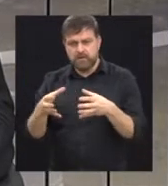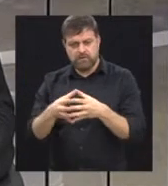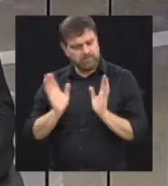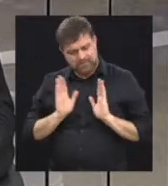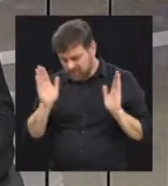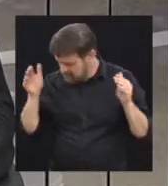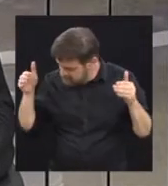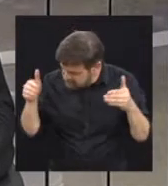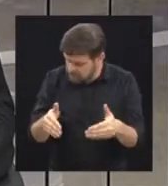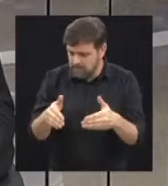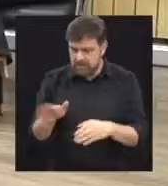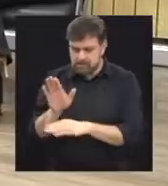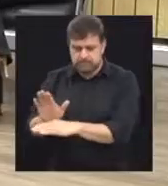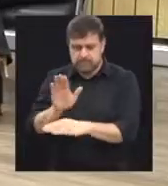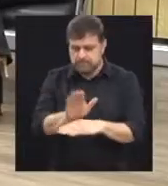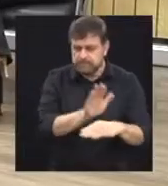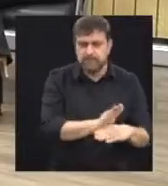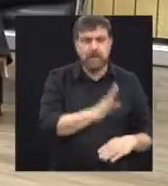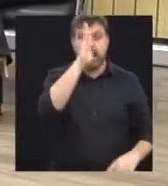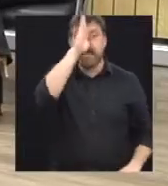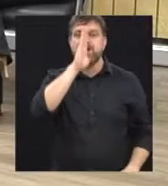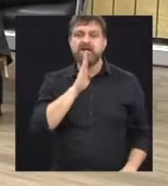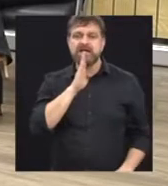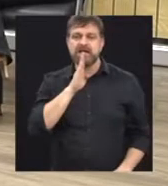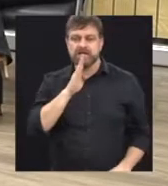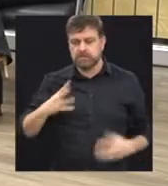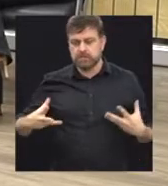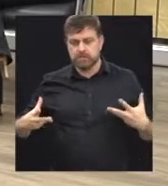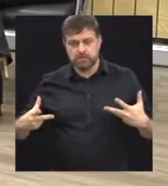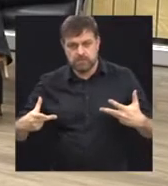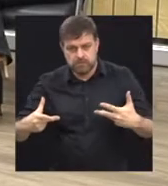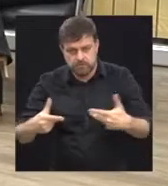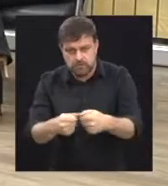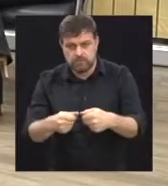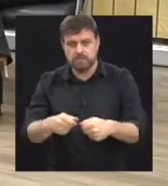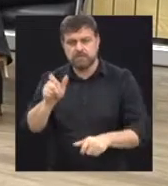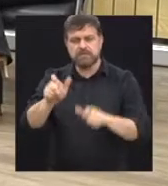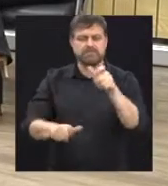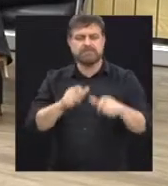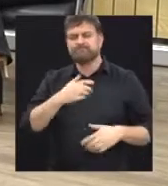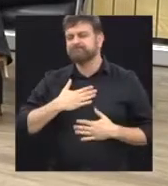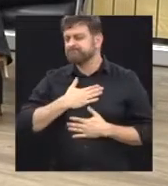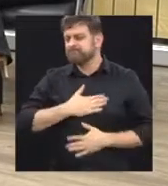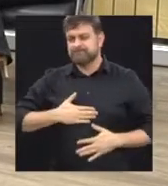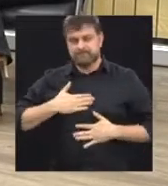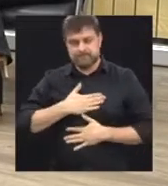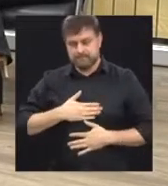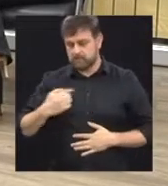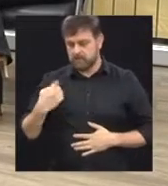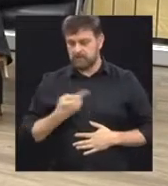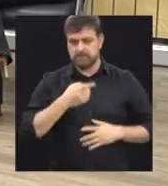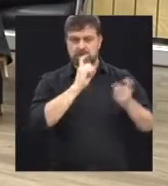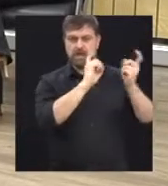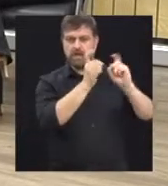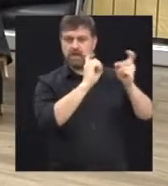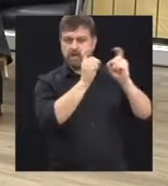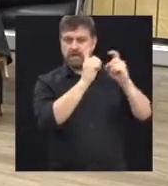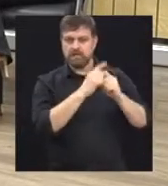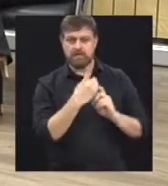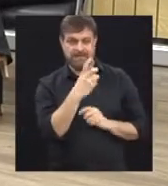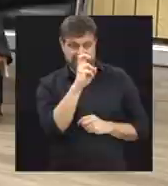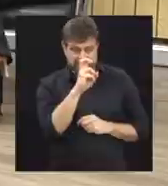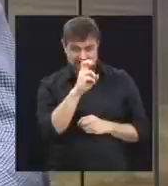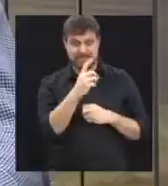solidariedade. Total solidariedade e gratuidade. Todo mundo tem um prazer imenso. Nossas reuniões são reuniões que a gente